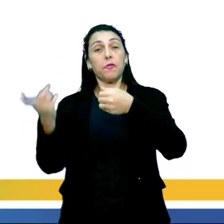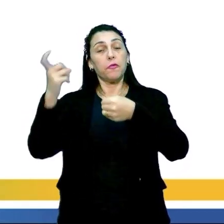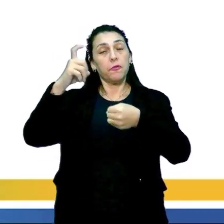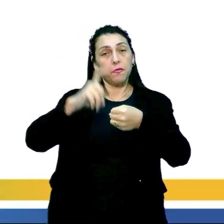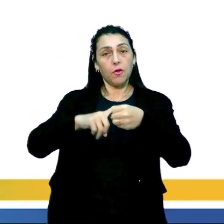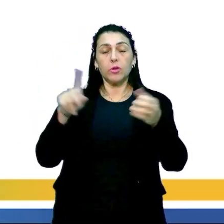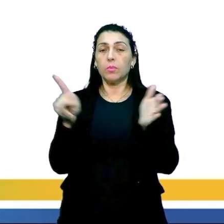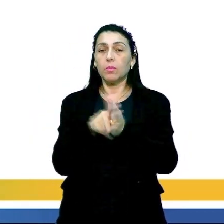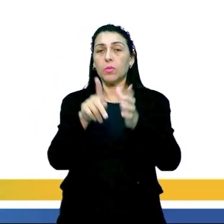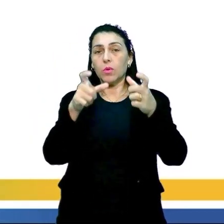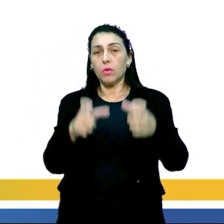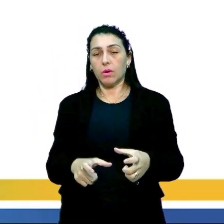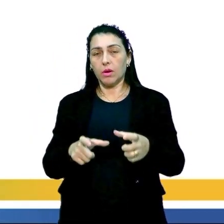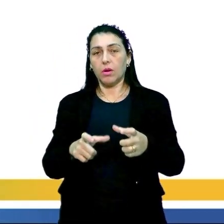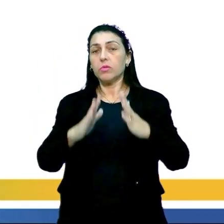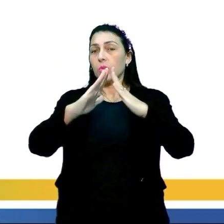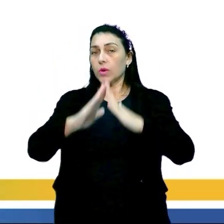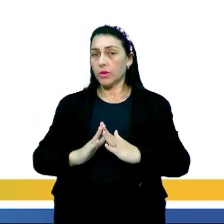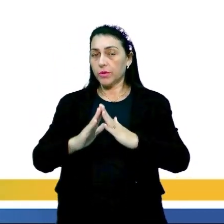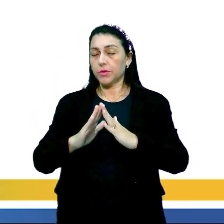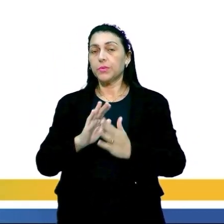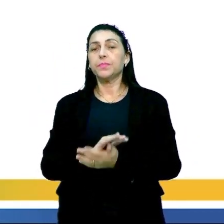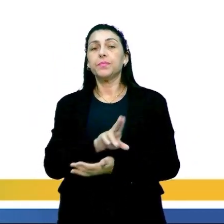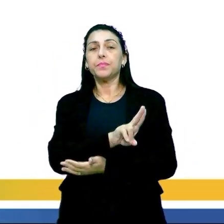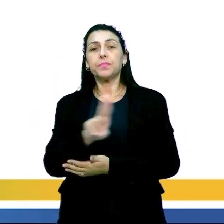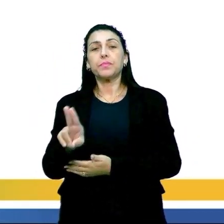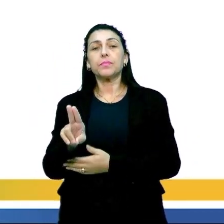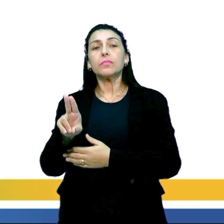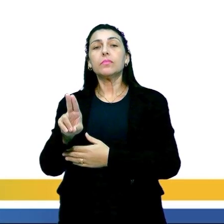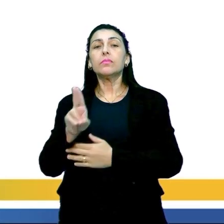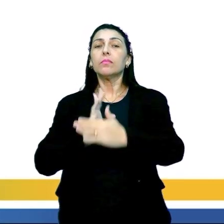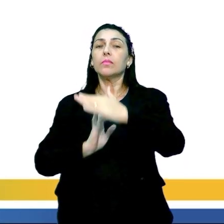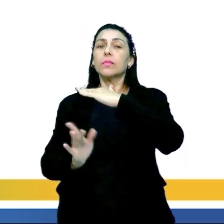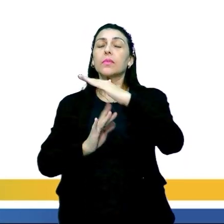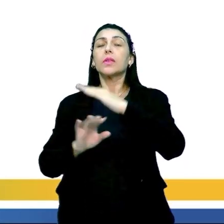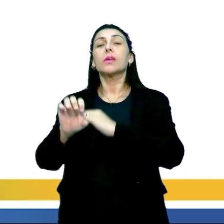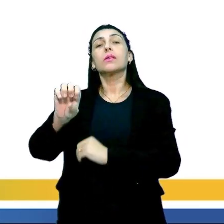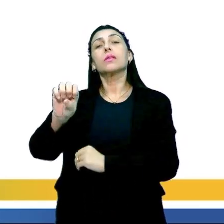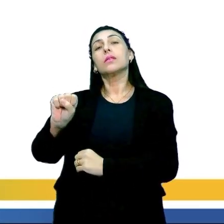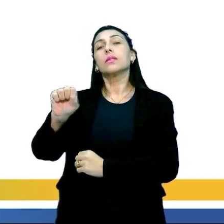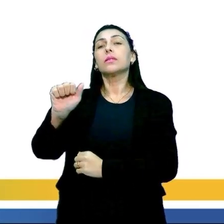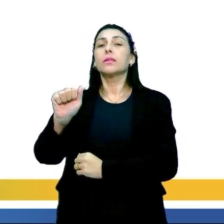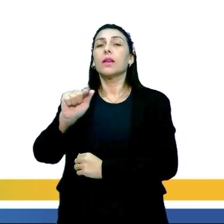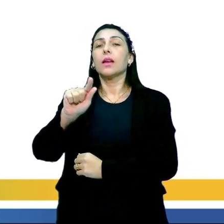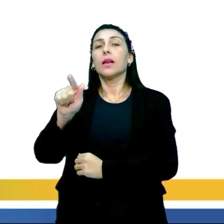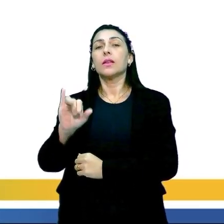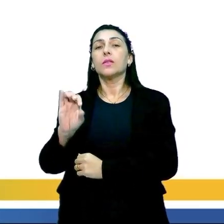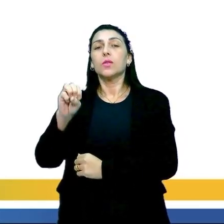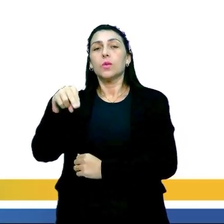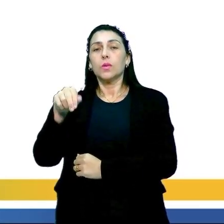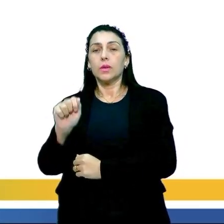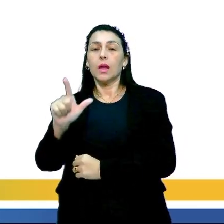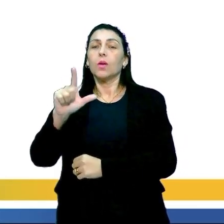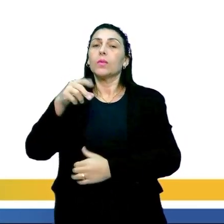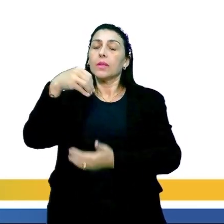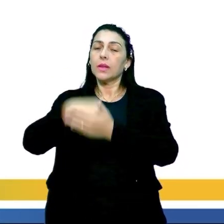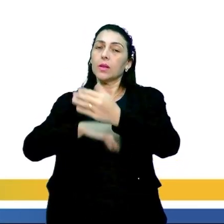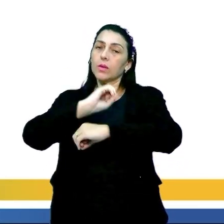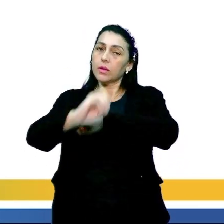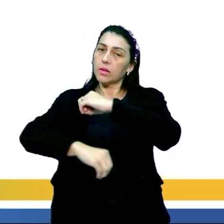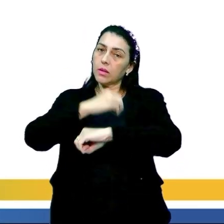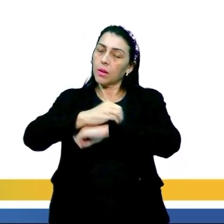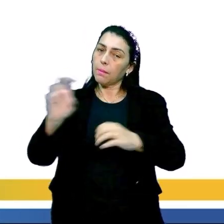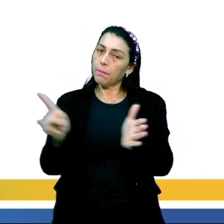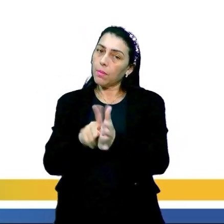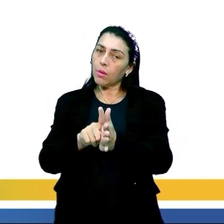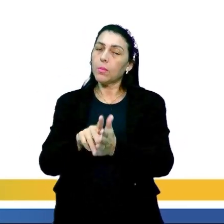voltam para o seu local de origem, tá? Por isso que o nome é migração sazonal, porque ela acontece dentro de uma estação do ano